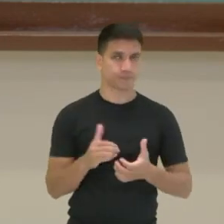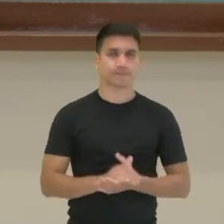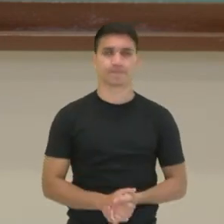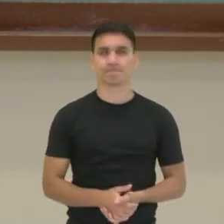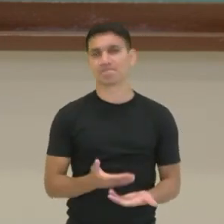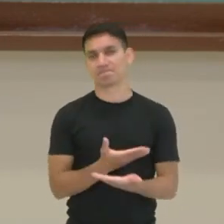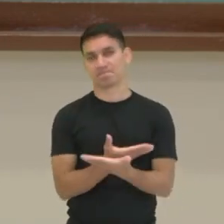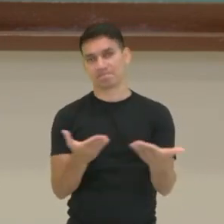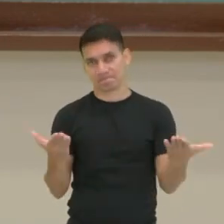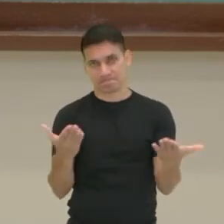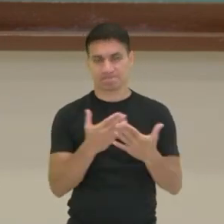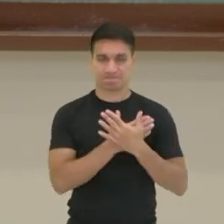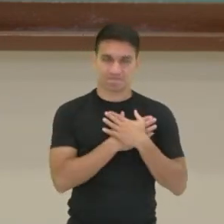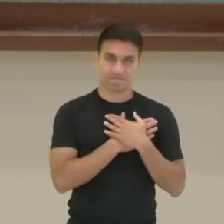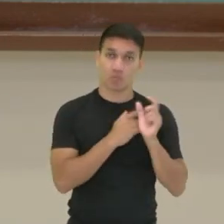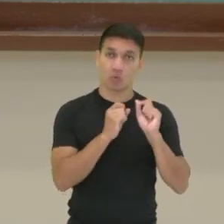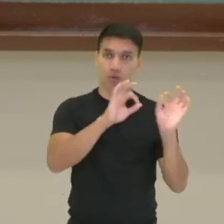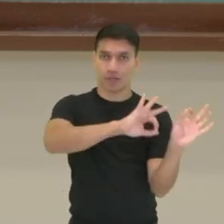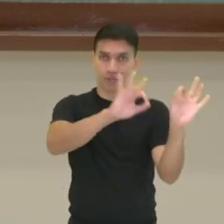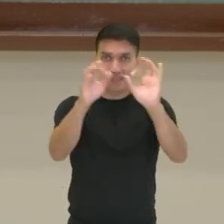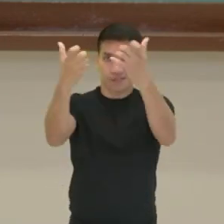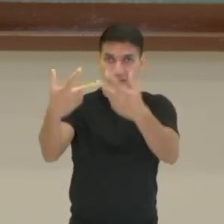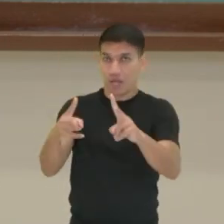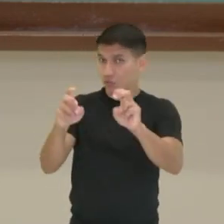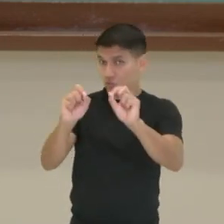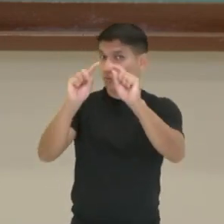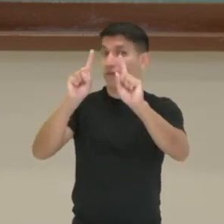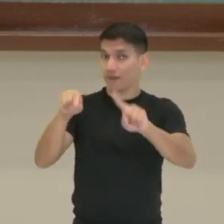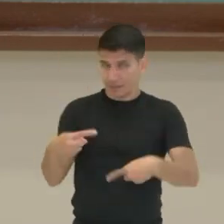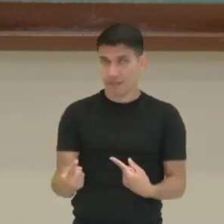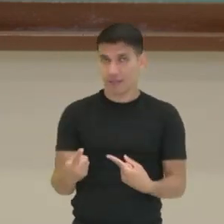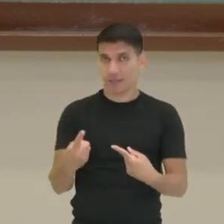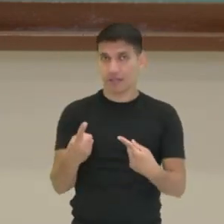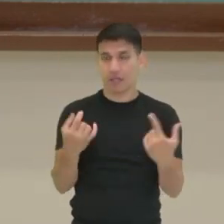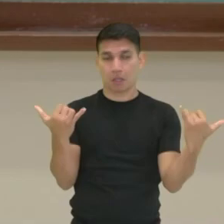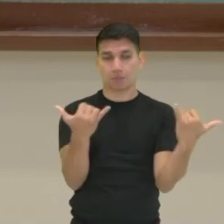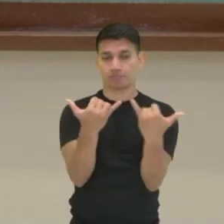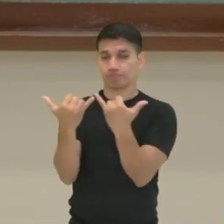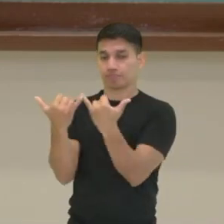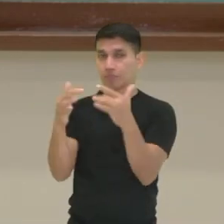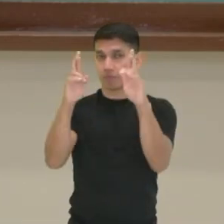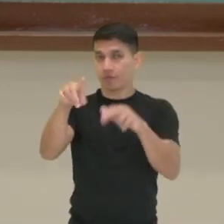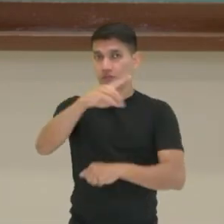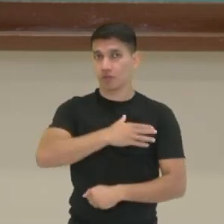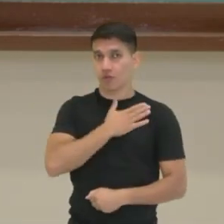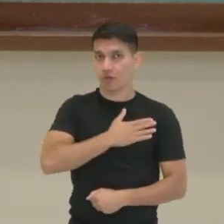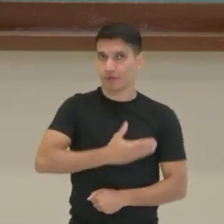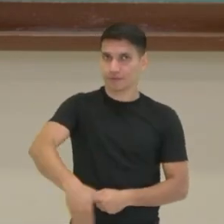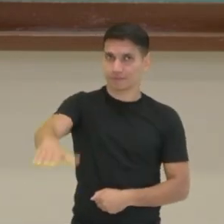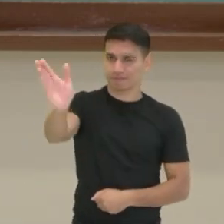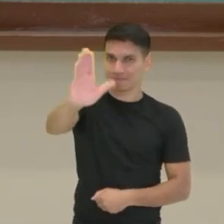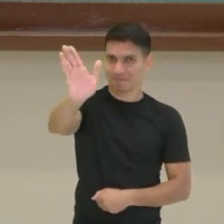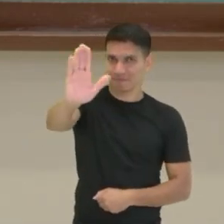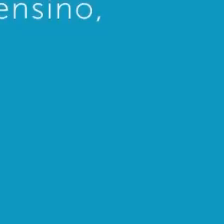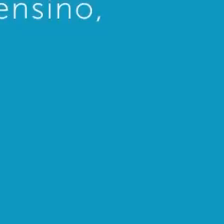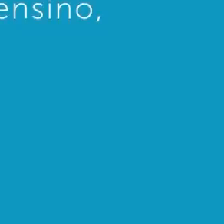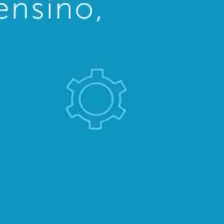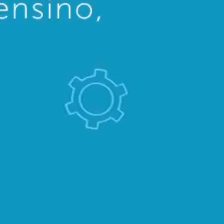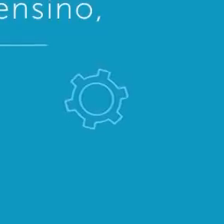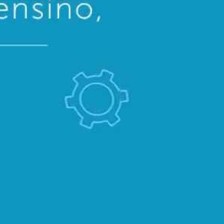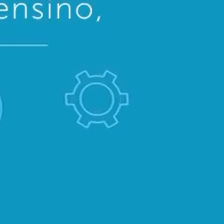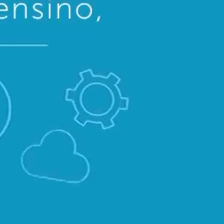Meus caros e minhas caras, nesse vídeo falamos sobre o período composto. Espero que tenha gostado e até breve!